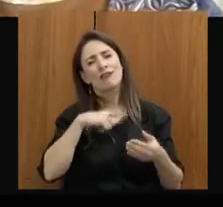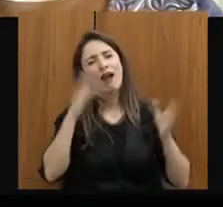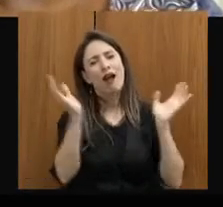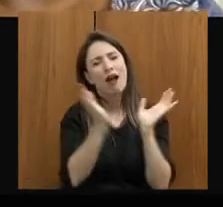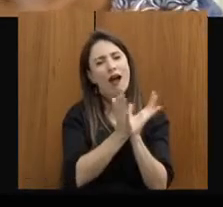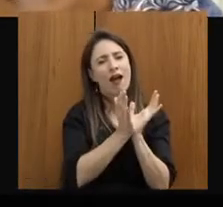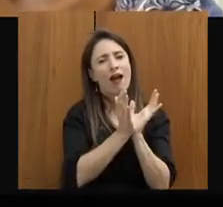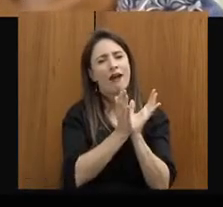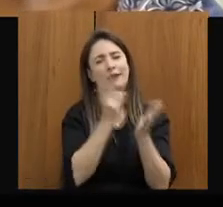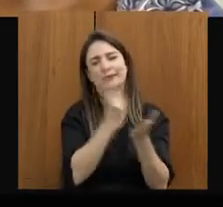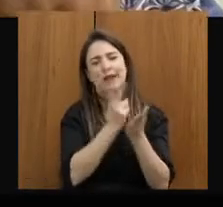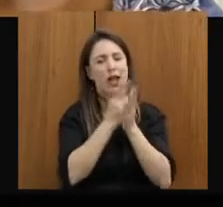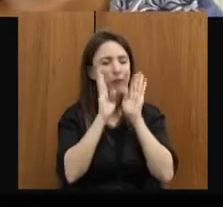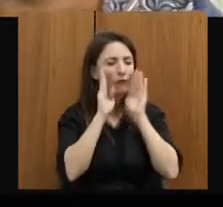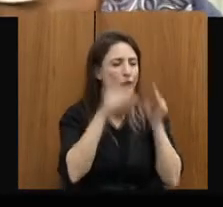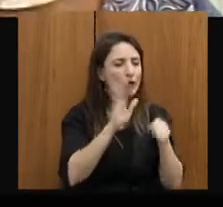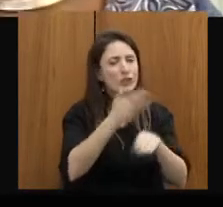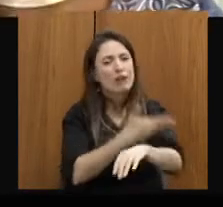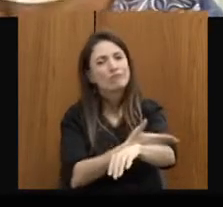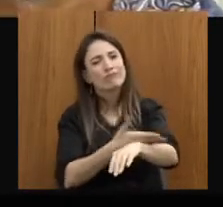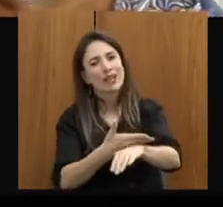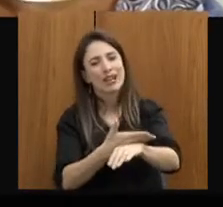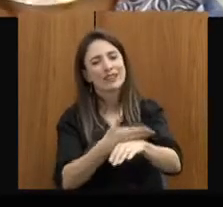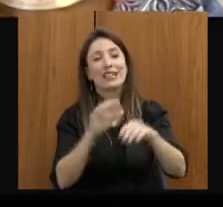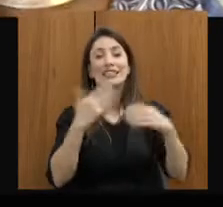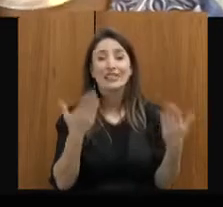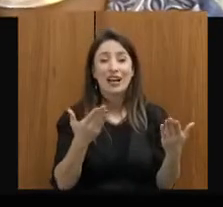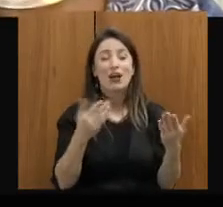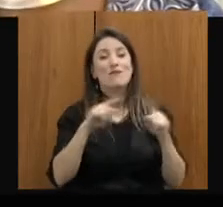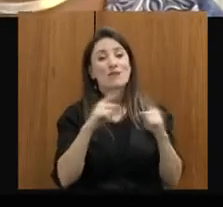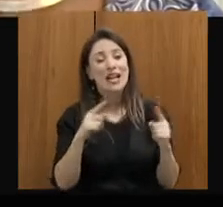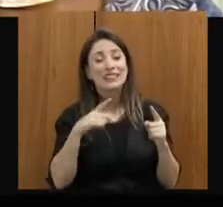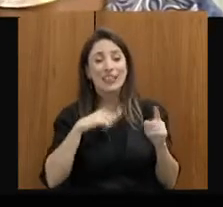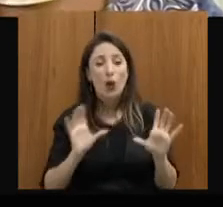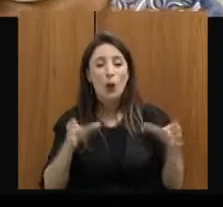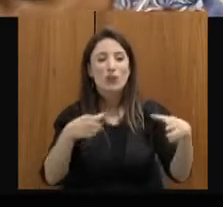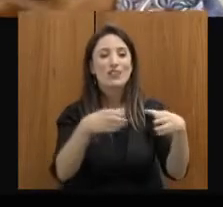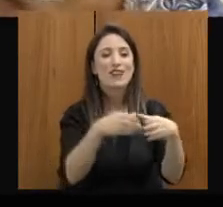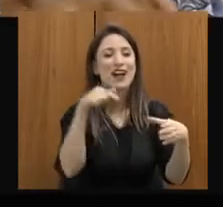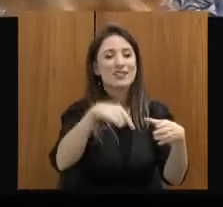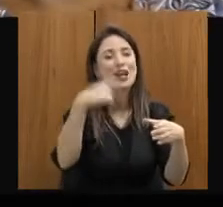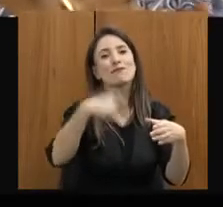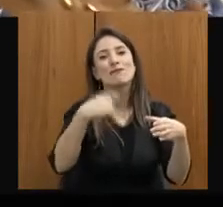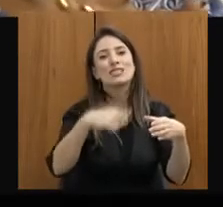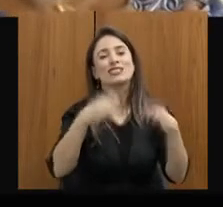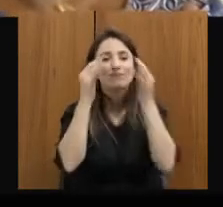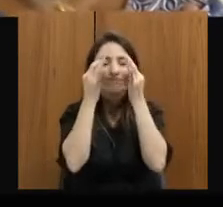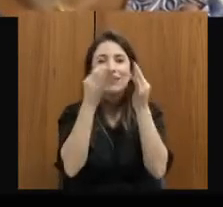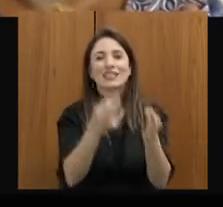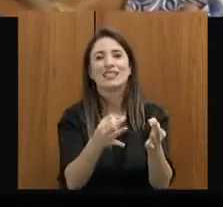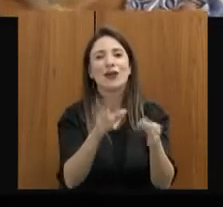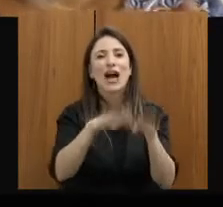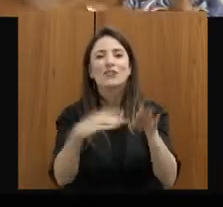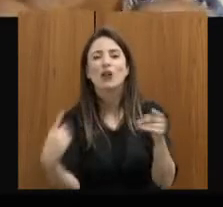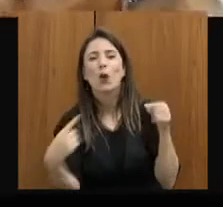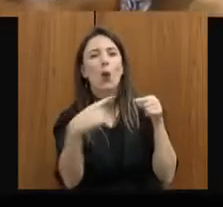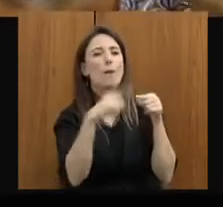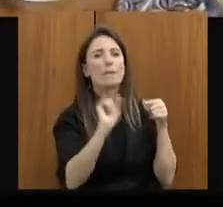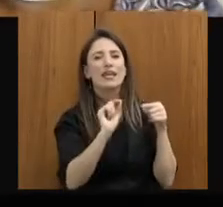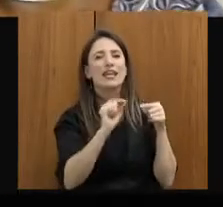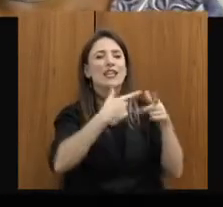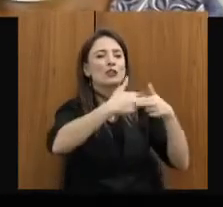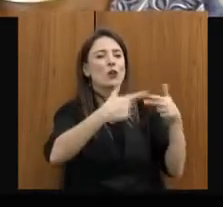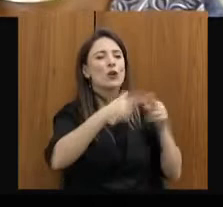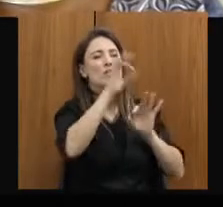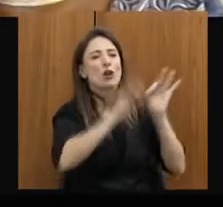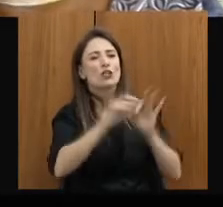e muitas vezes a circularidade do modo de ser viver dessas comunidades não se encaixa nesse quadrado então a